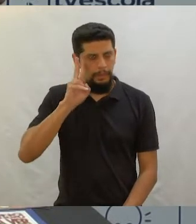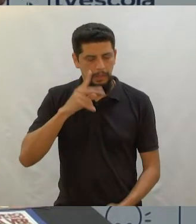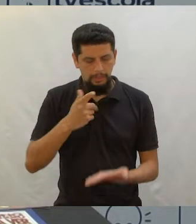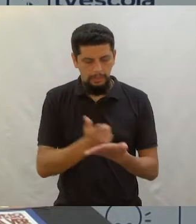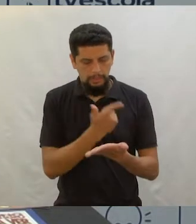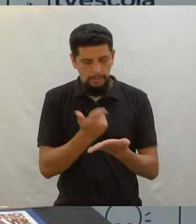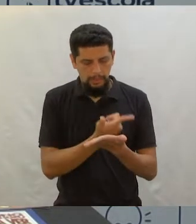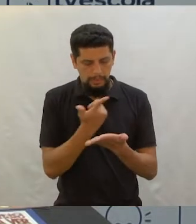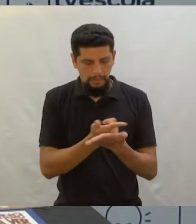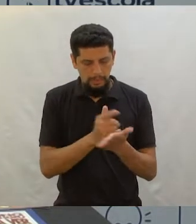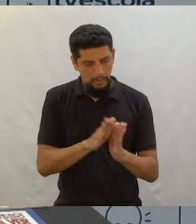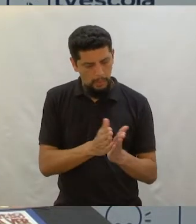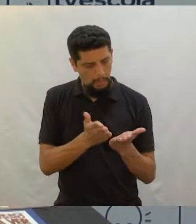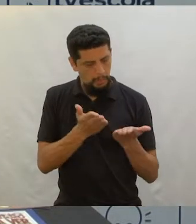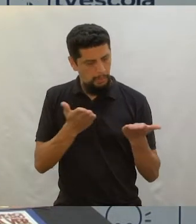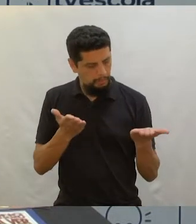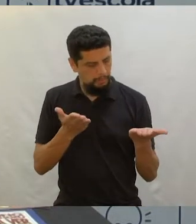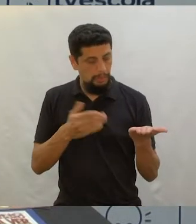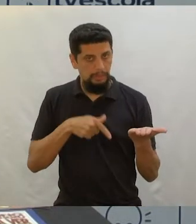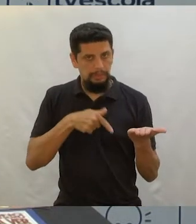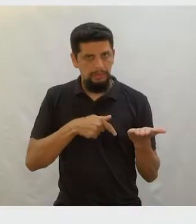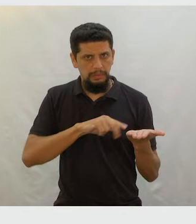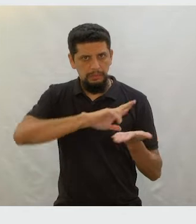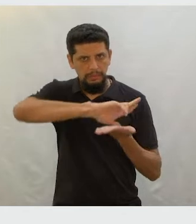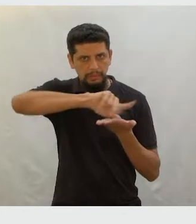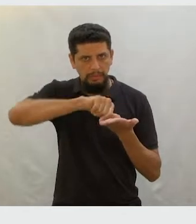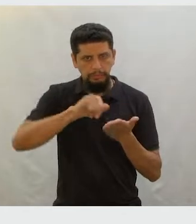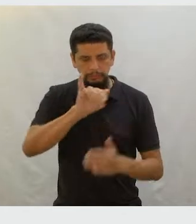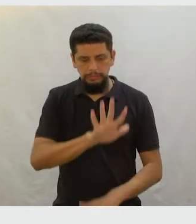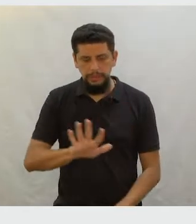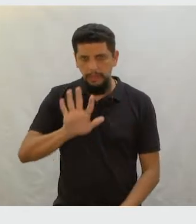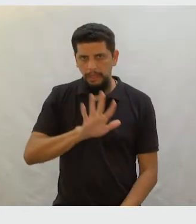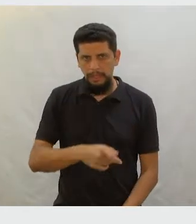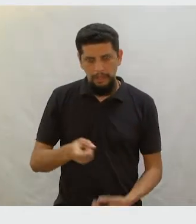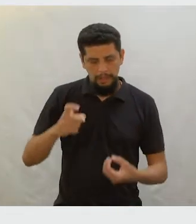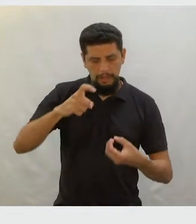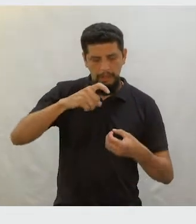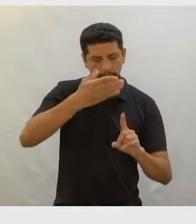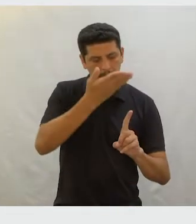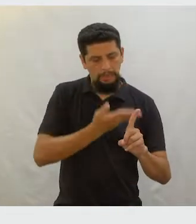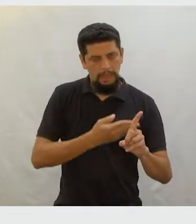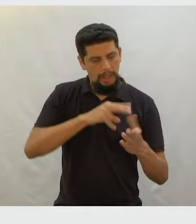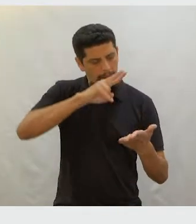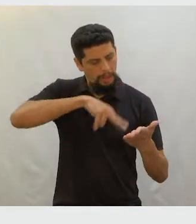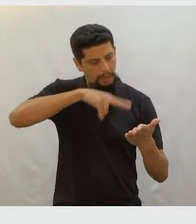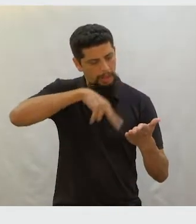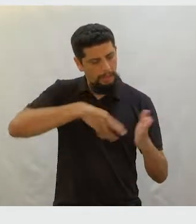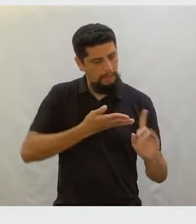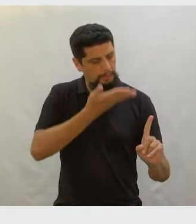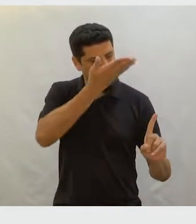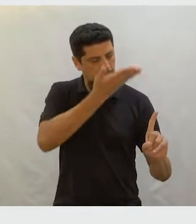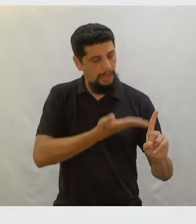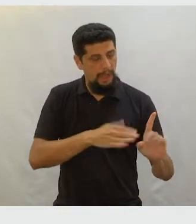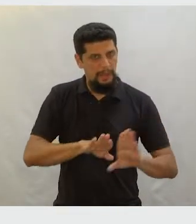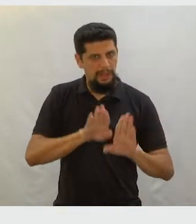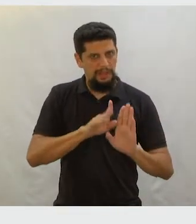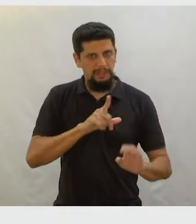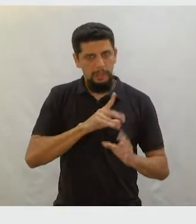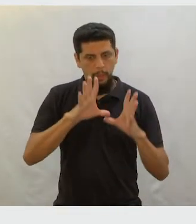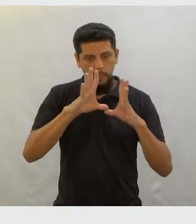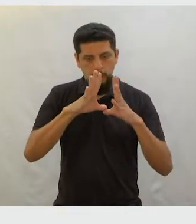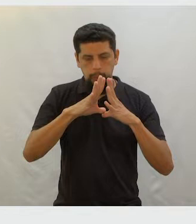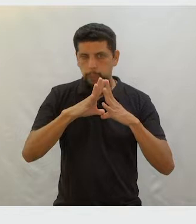livros grandes livros grandes com muitas figuras que Dona Carlota Lia para ele mas eles